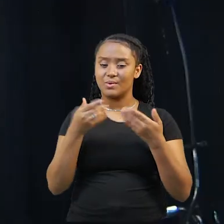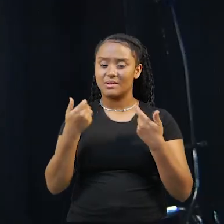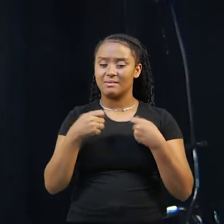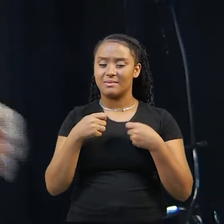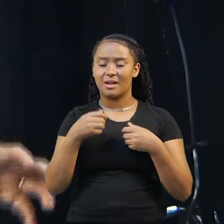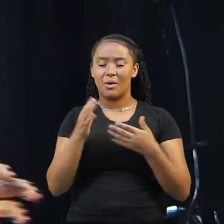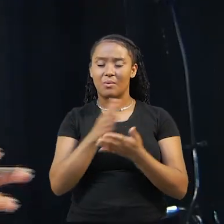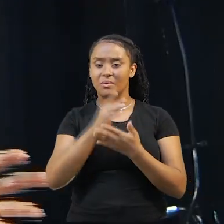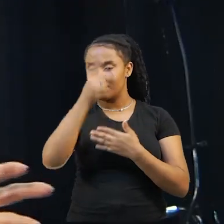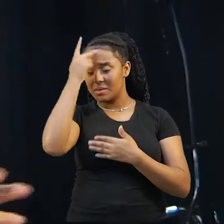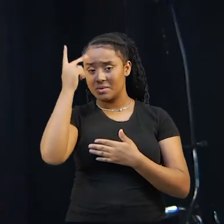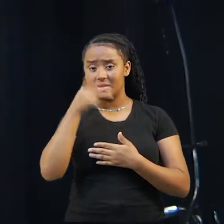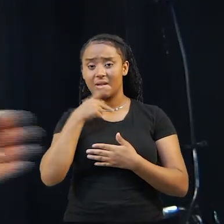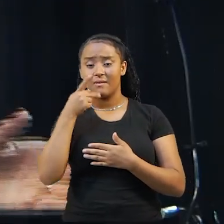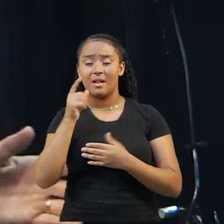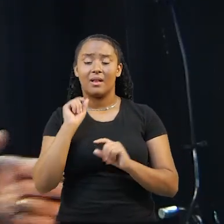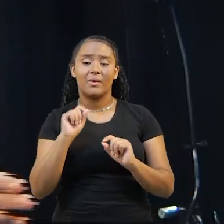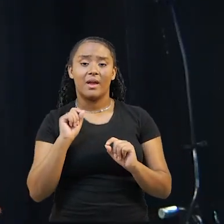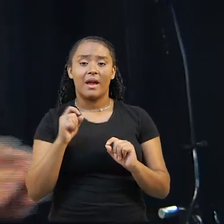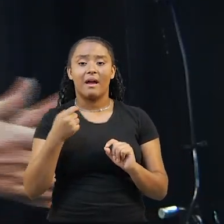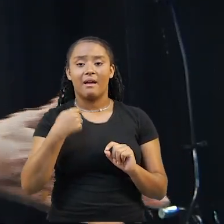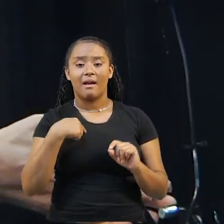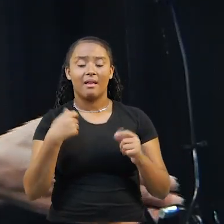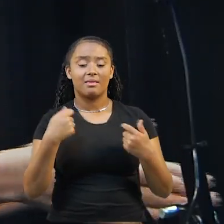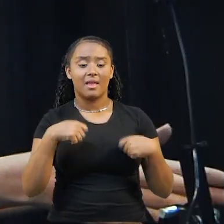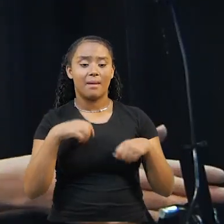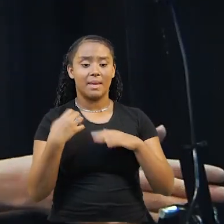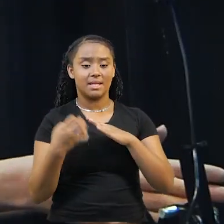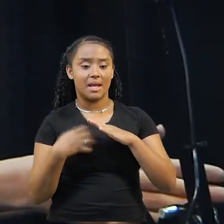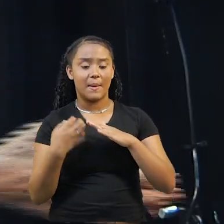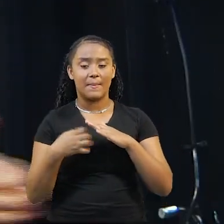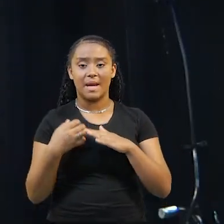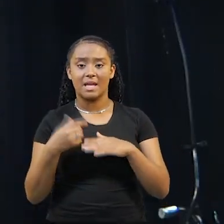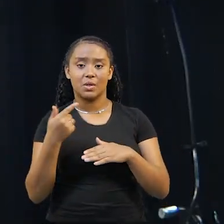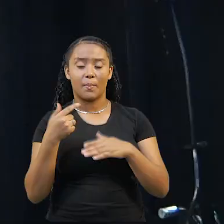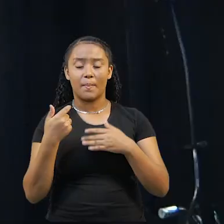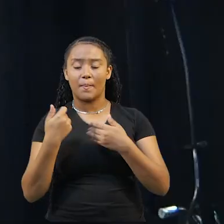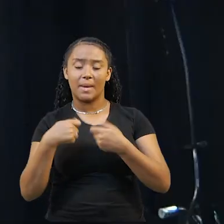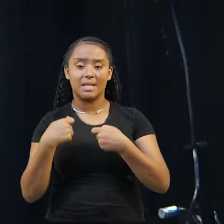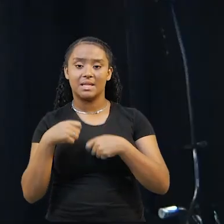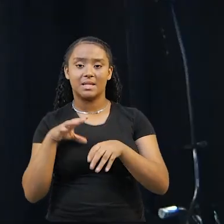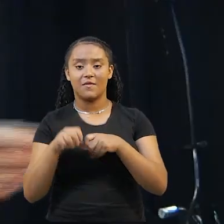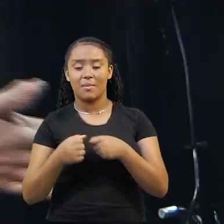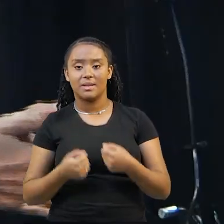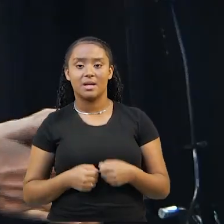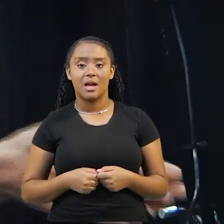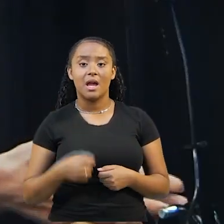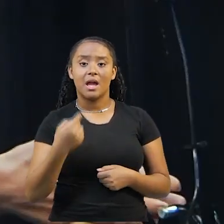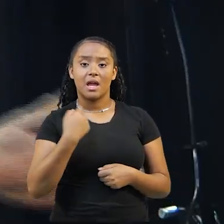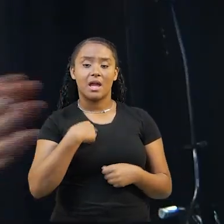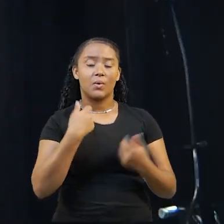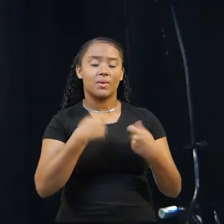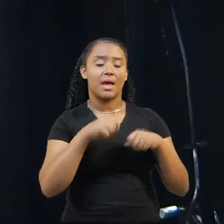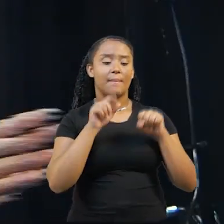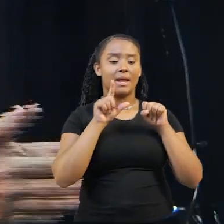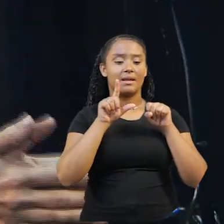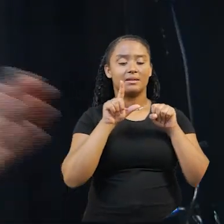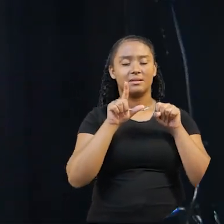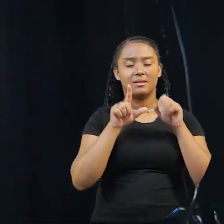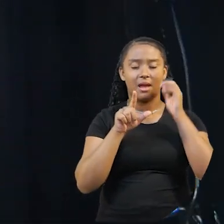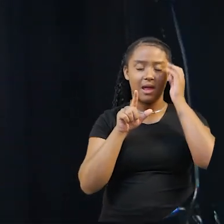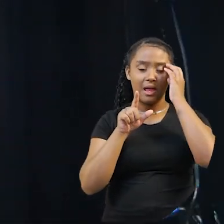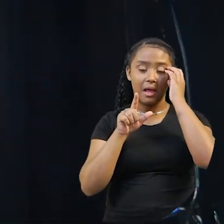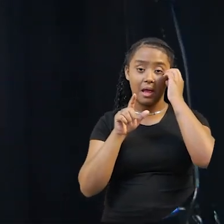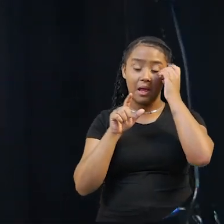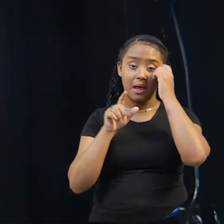as pessoas dizendo muito que eu posso ser um empreendedor sem ter formação, ou eu posso ser um influenciador digital sem